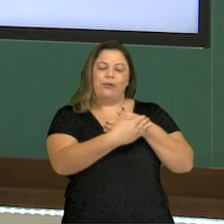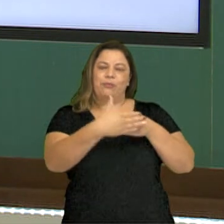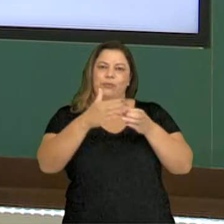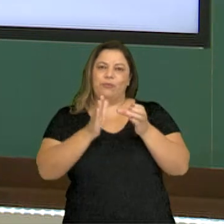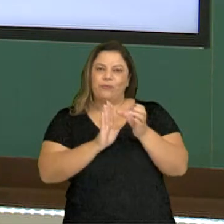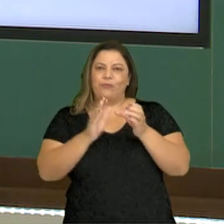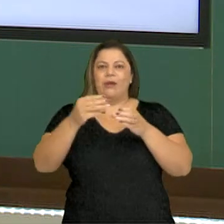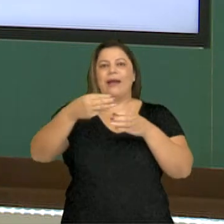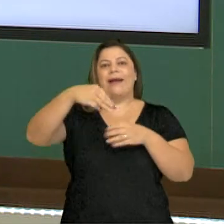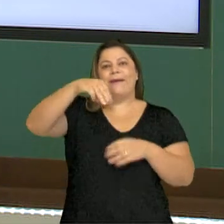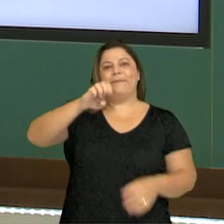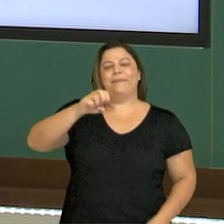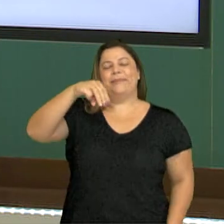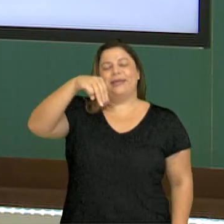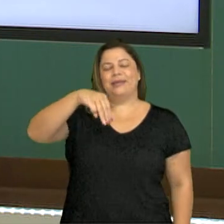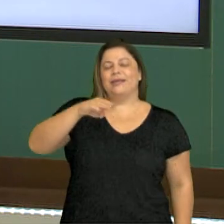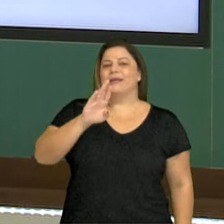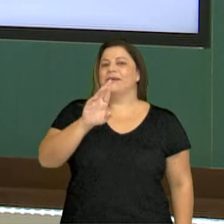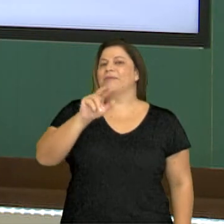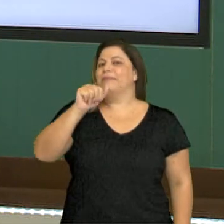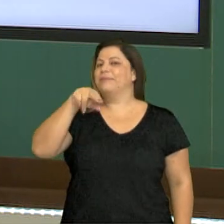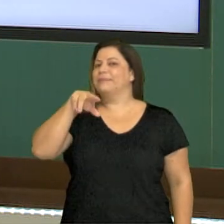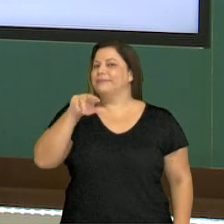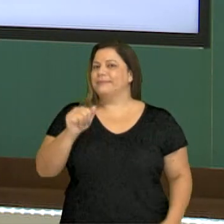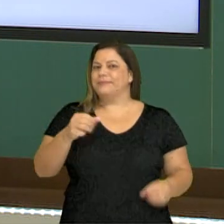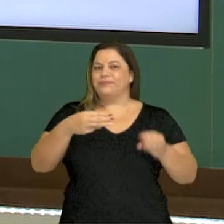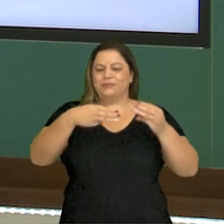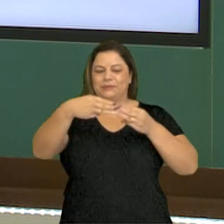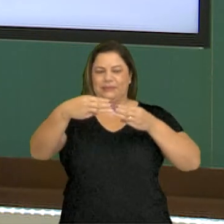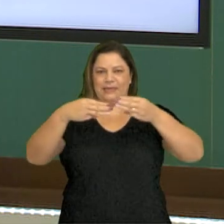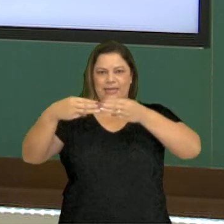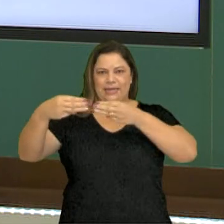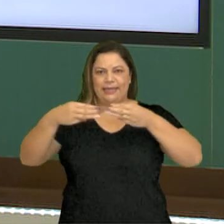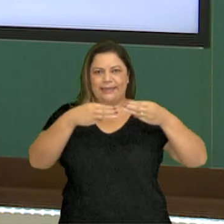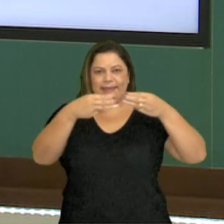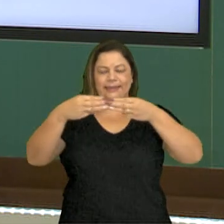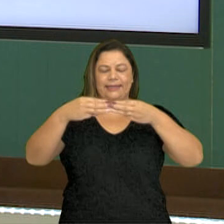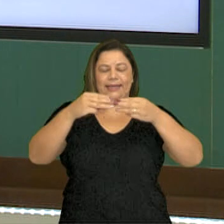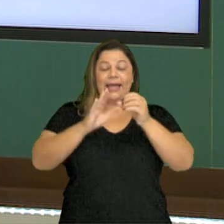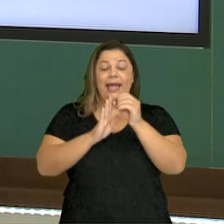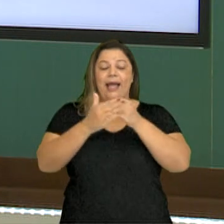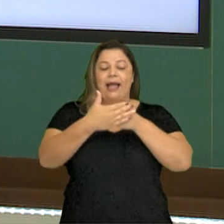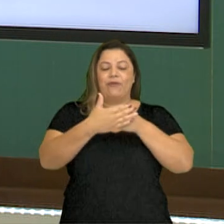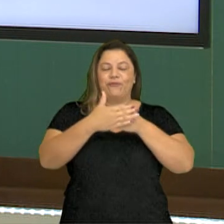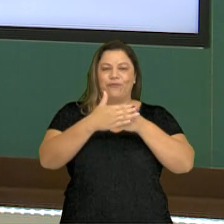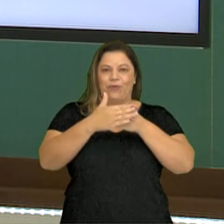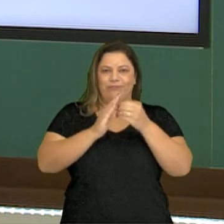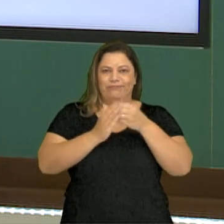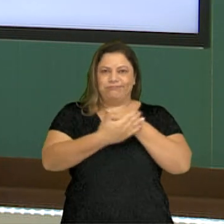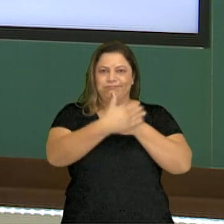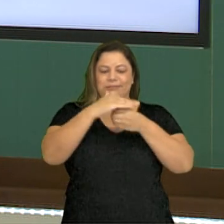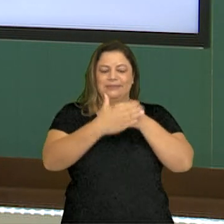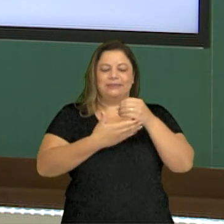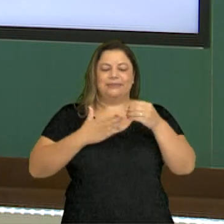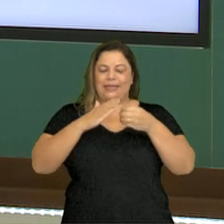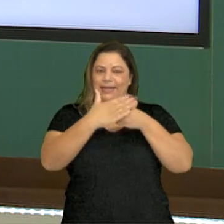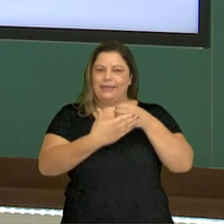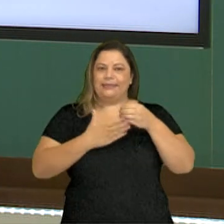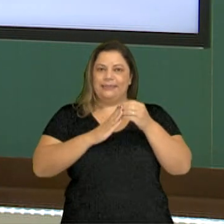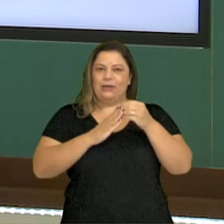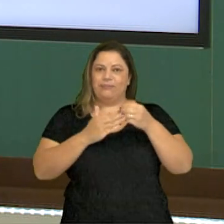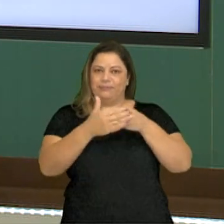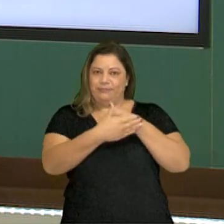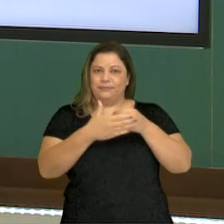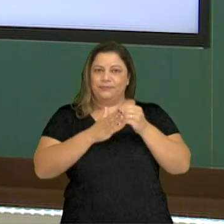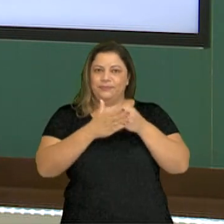A membrana plasmática é aquela estrutura que delimita o fora da célula do interior da célula. Então é aquele limite,